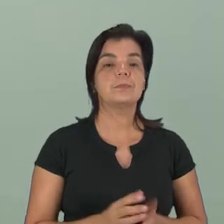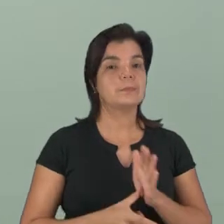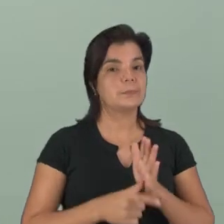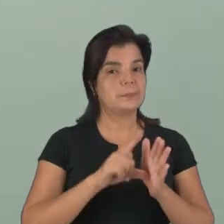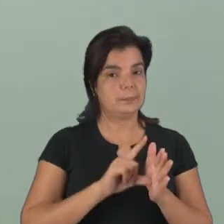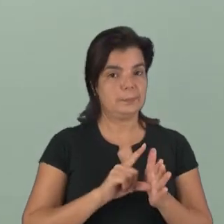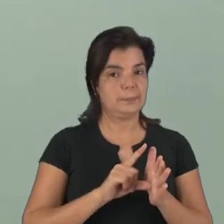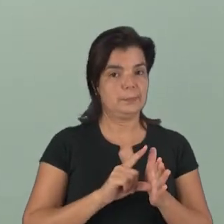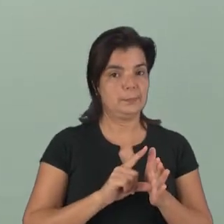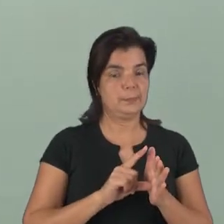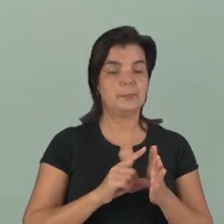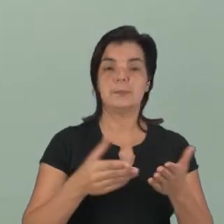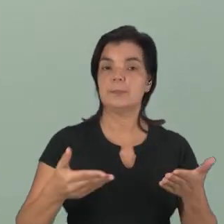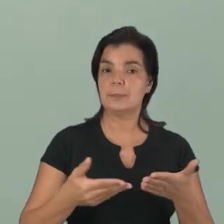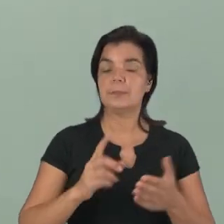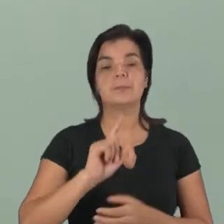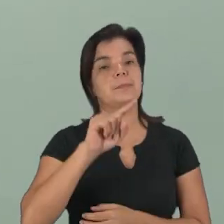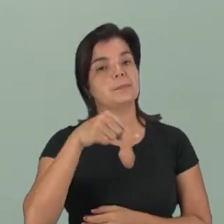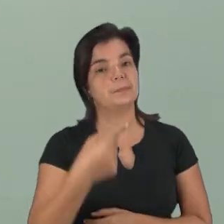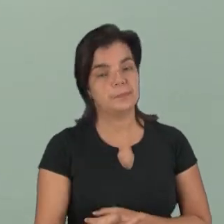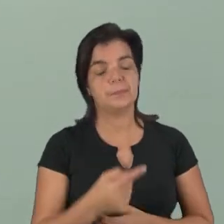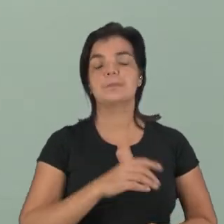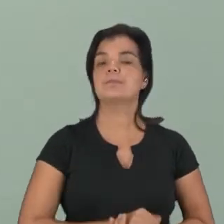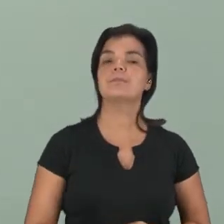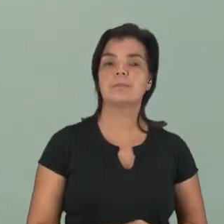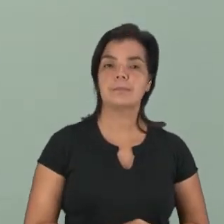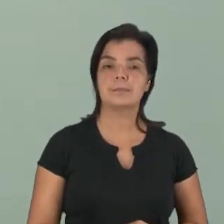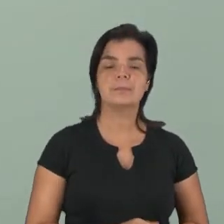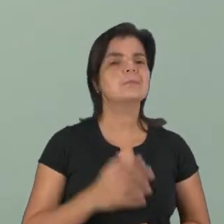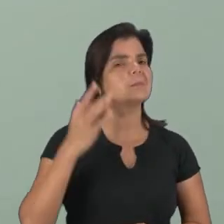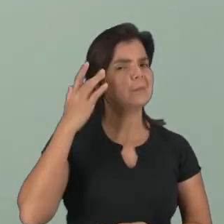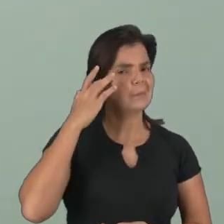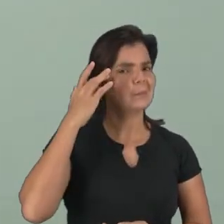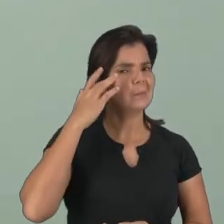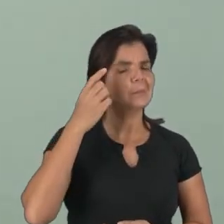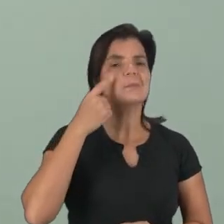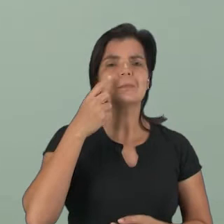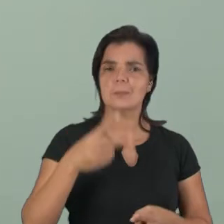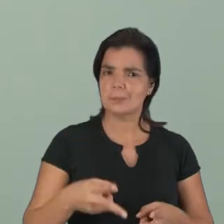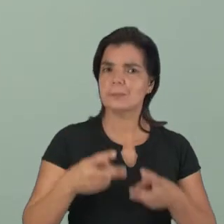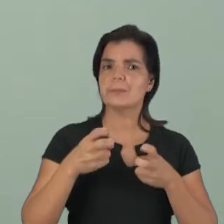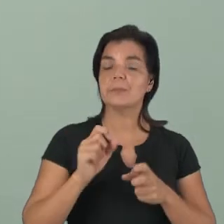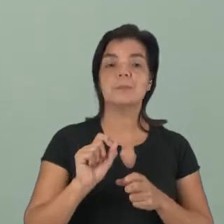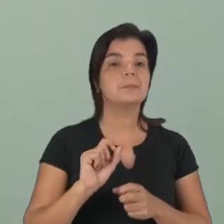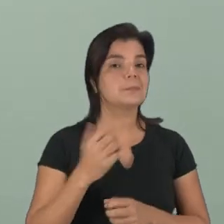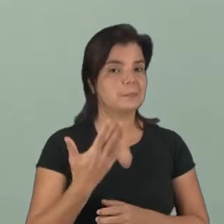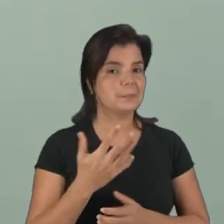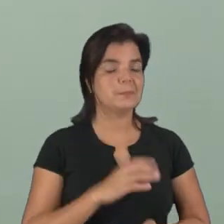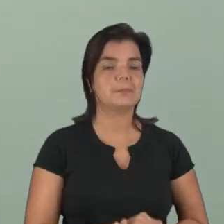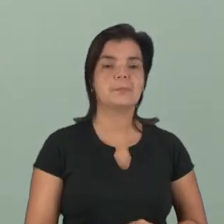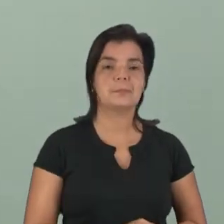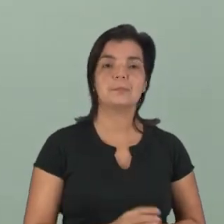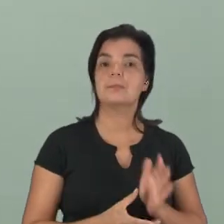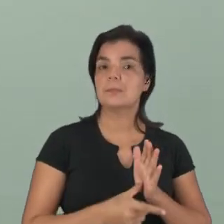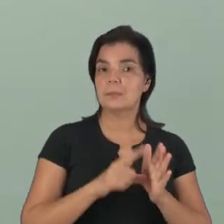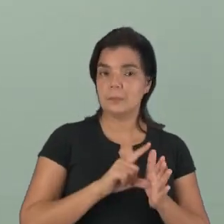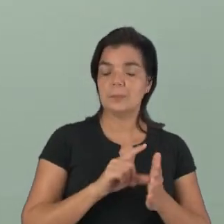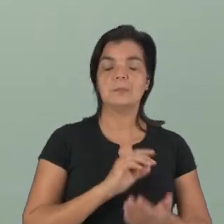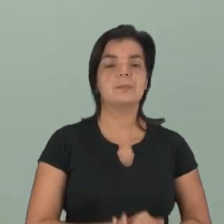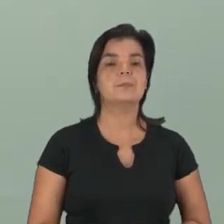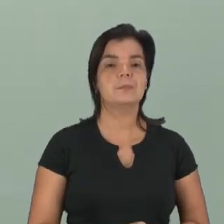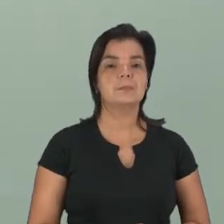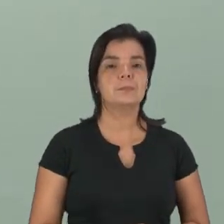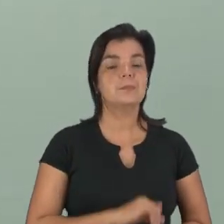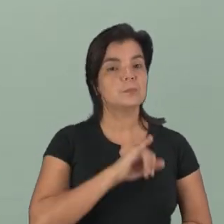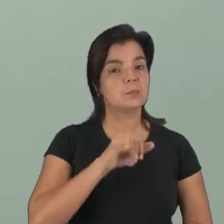antes durante e depois Será que dá para a gente perceber o que aconteceu antes